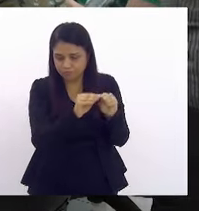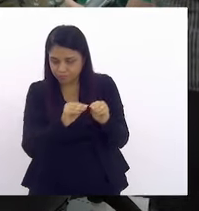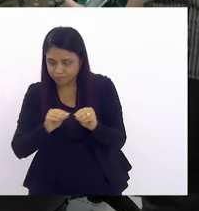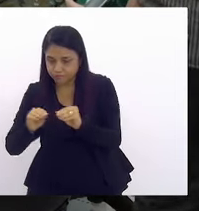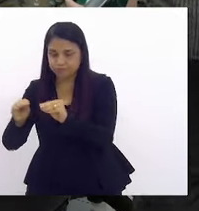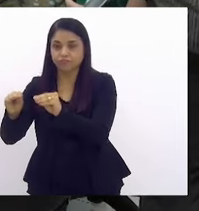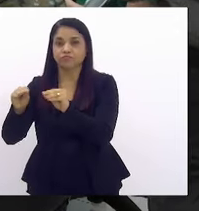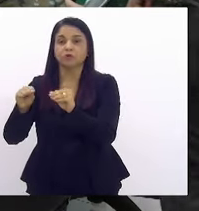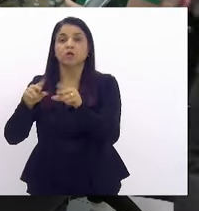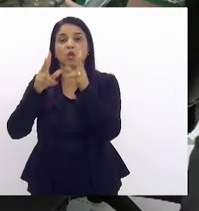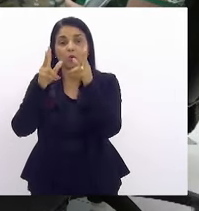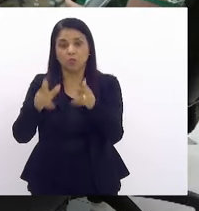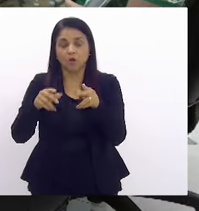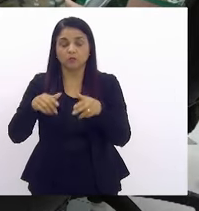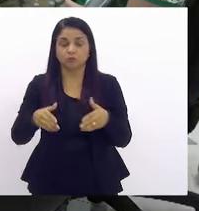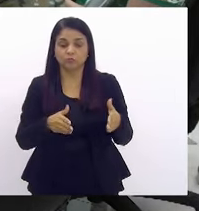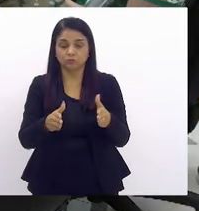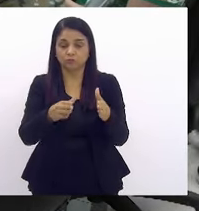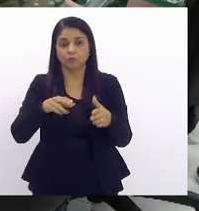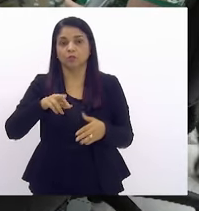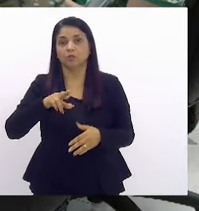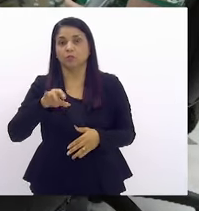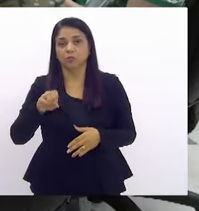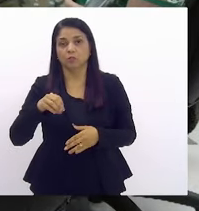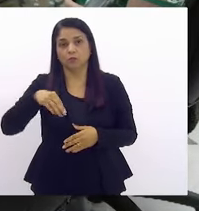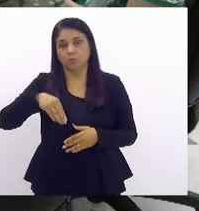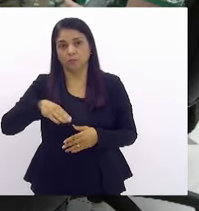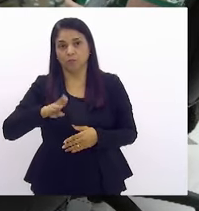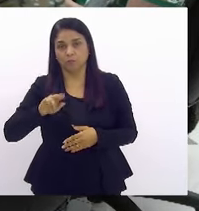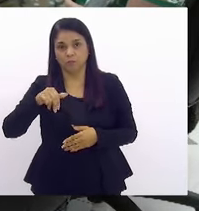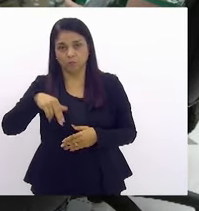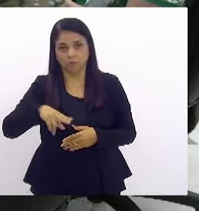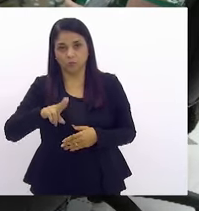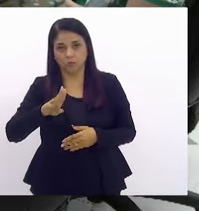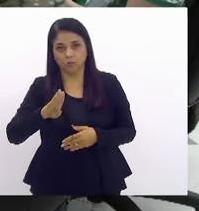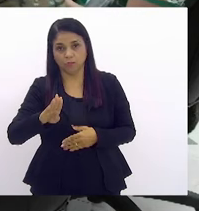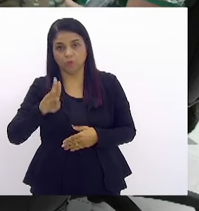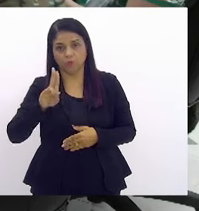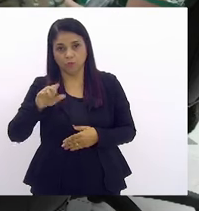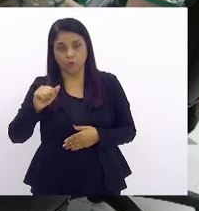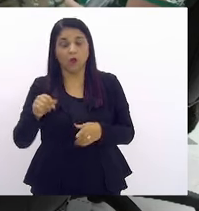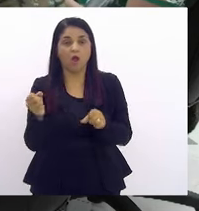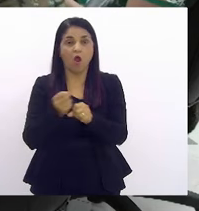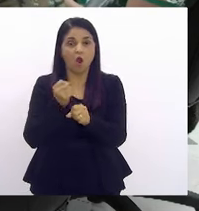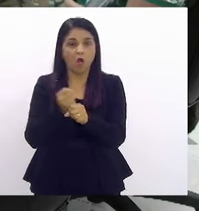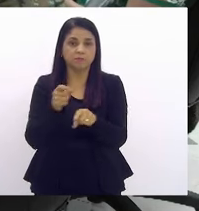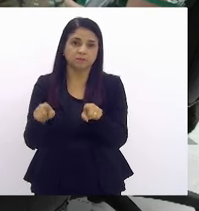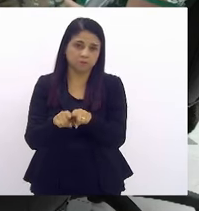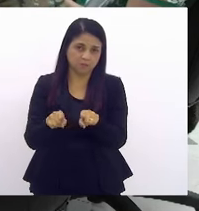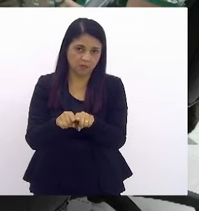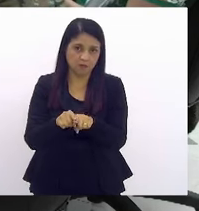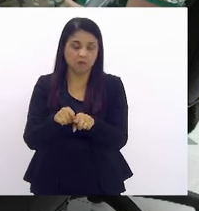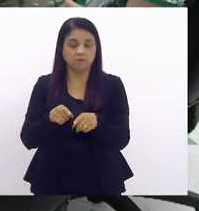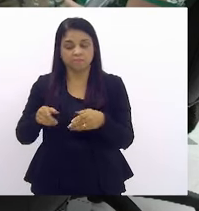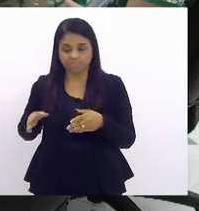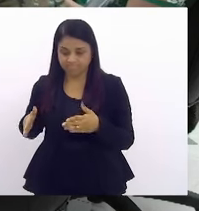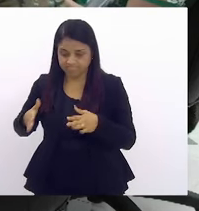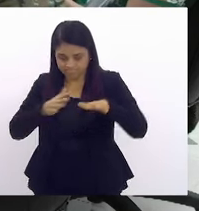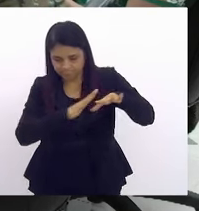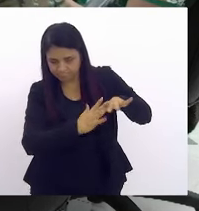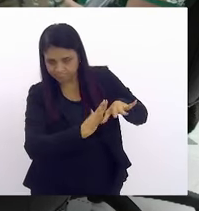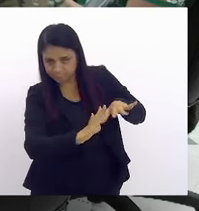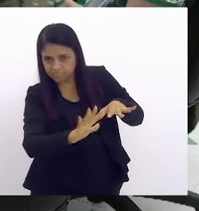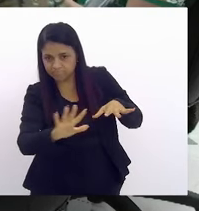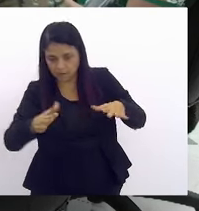Mumbuca, também nas faixas marginais. Mas as obras novas que estão iniciando na faixa de marginais vão ter um pouco mais